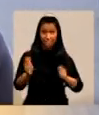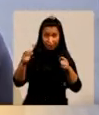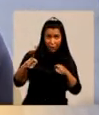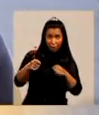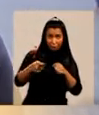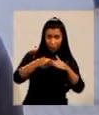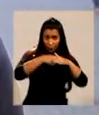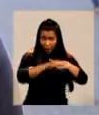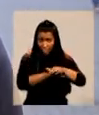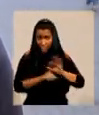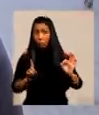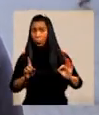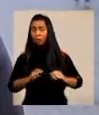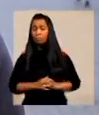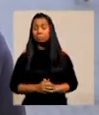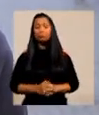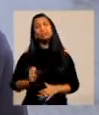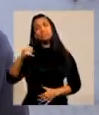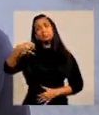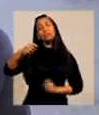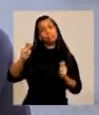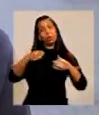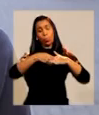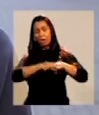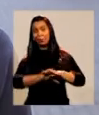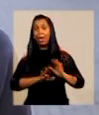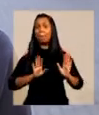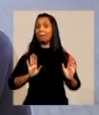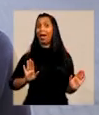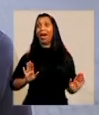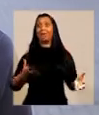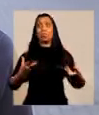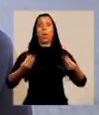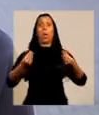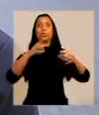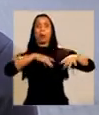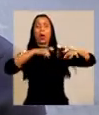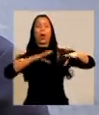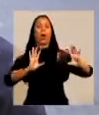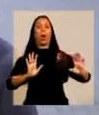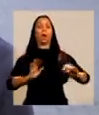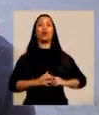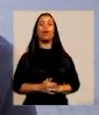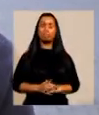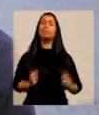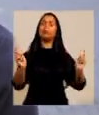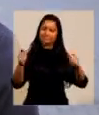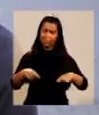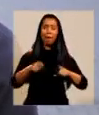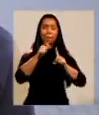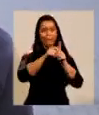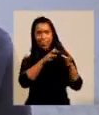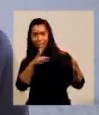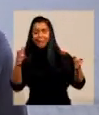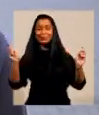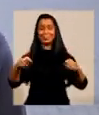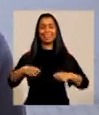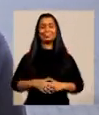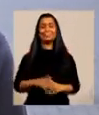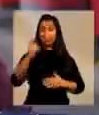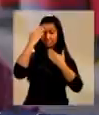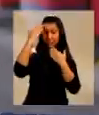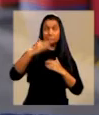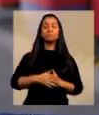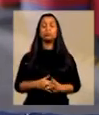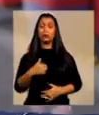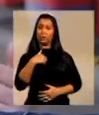E dá para poupar ou ainda não? Sim, poupar, mas assim, não é aquela coisa que sobra, mas dá para passar um mês sim, graças a